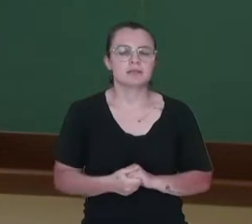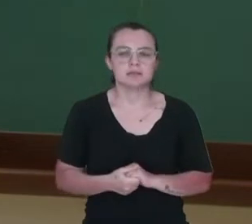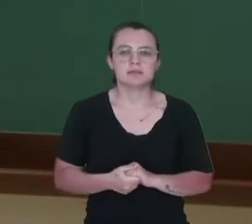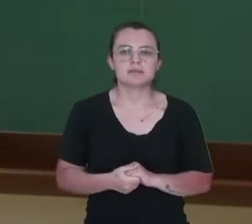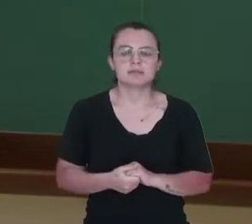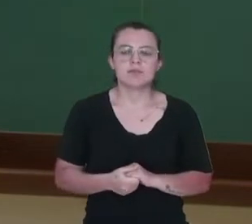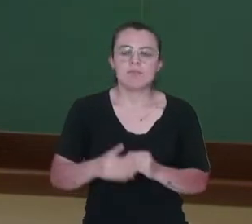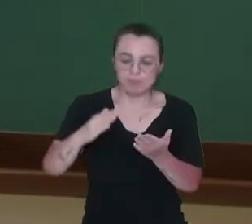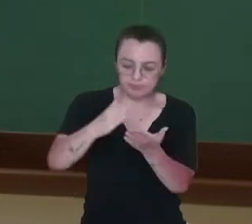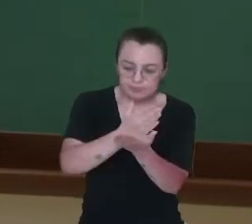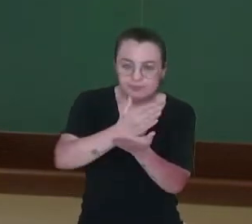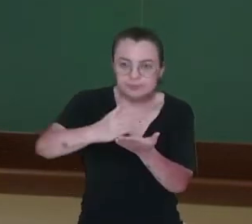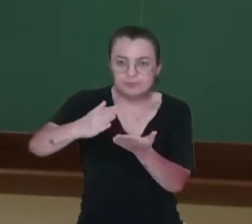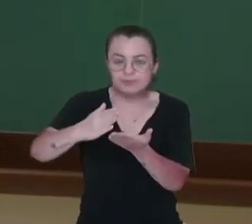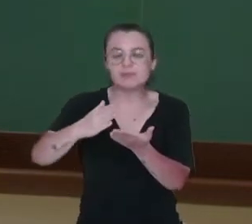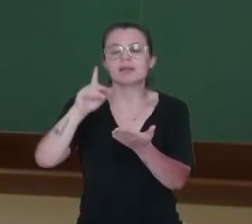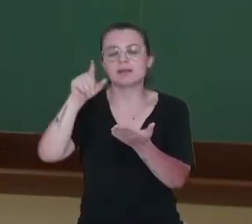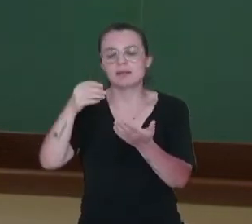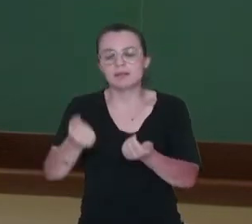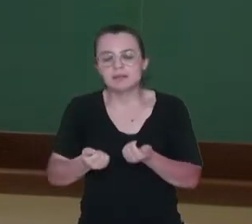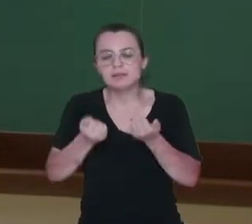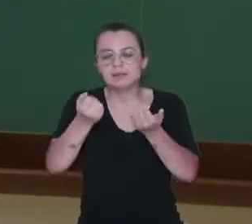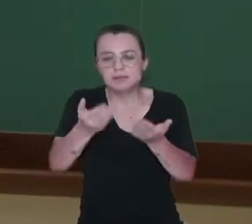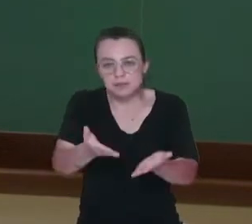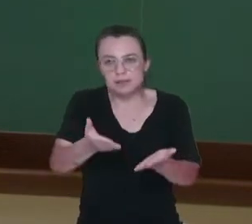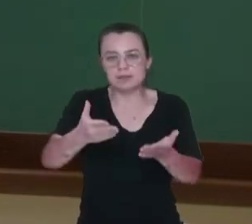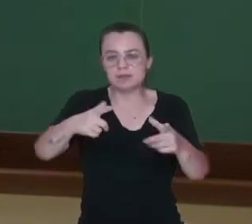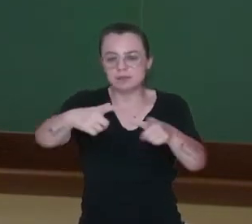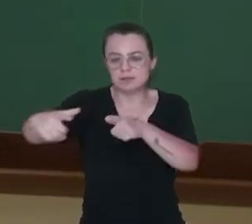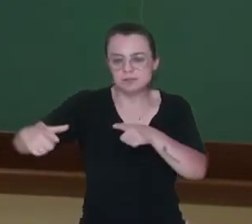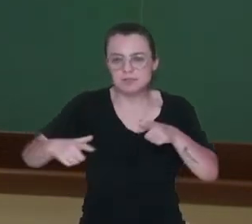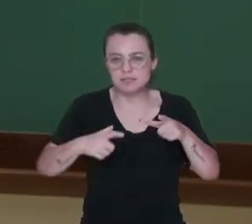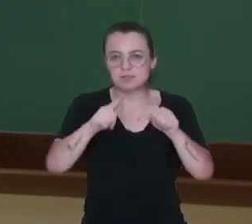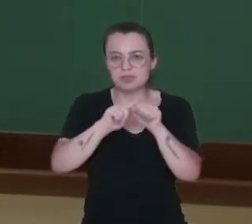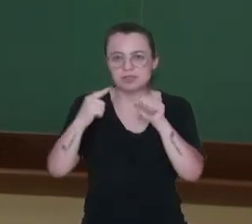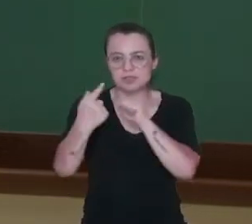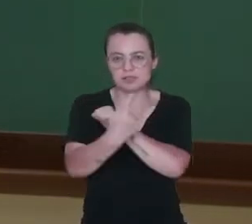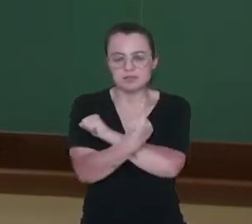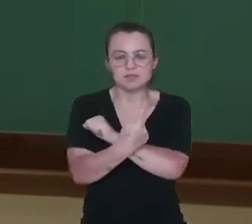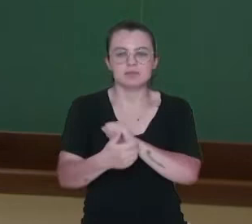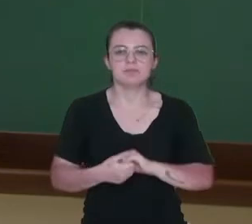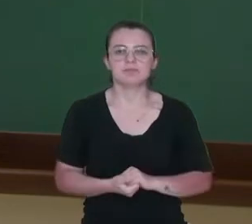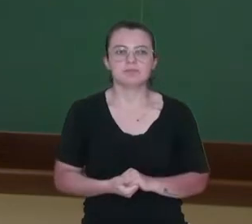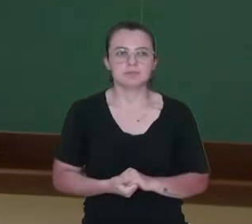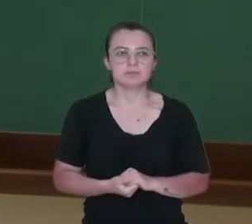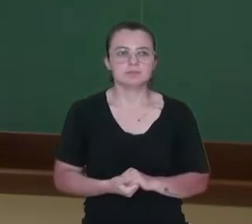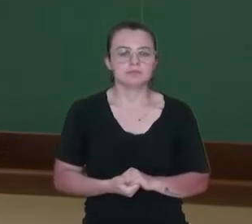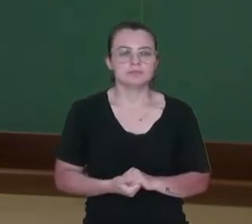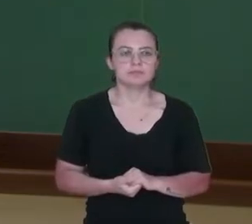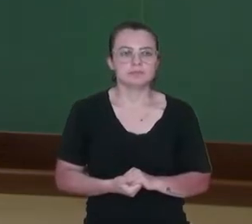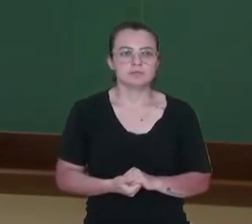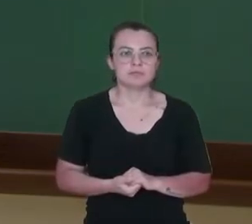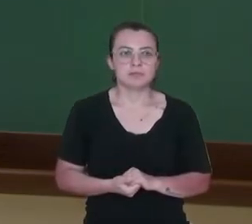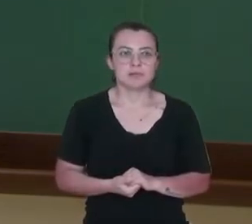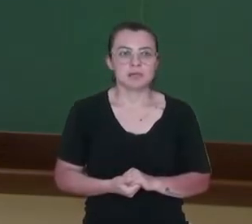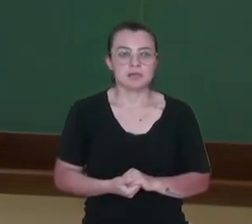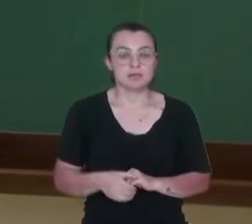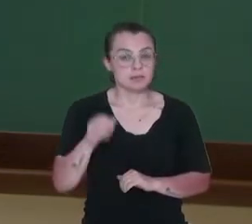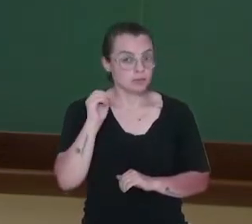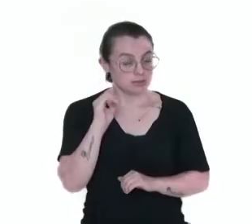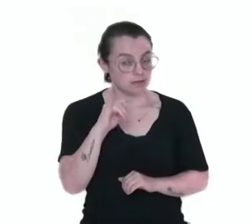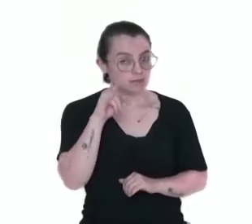exatamente estabelecer essa divisão do espaço geográfico seguindo determinados critérios. Se consideramos